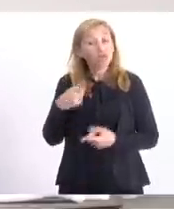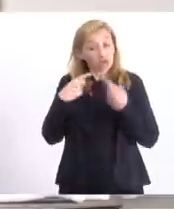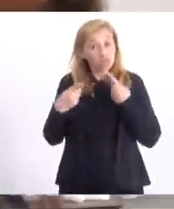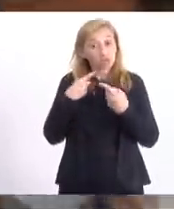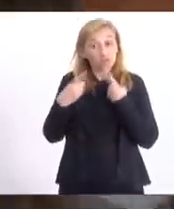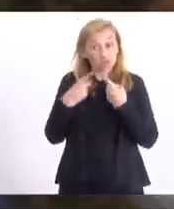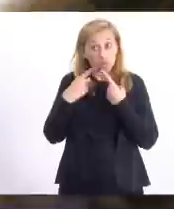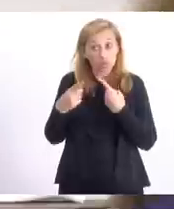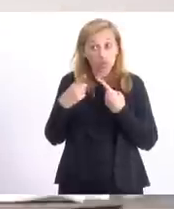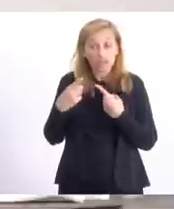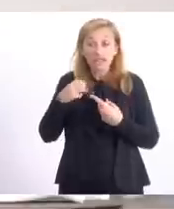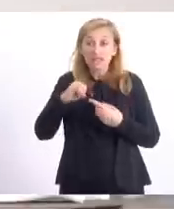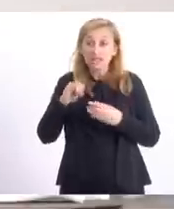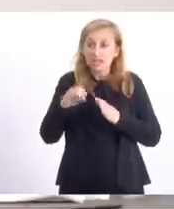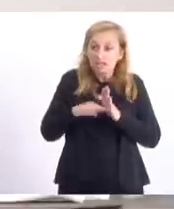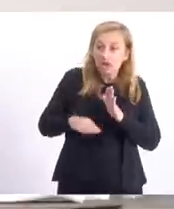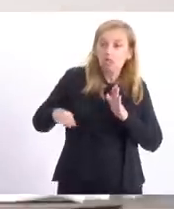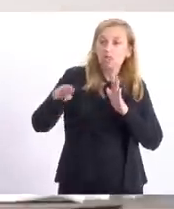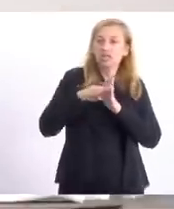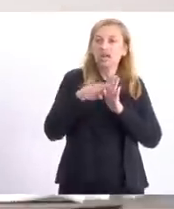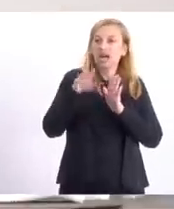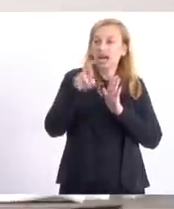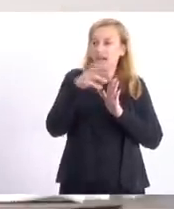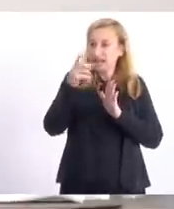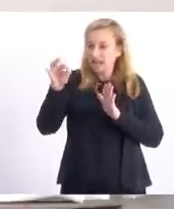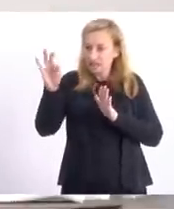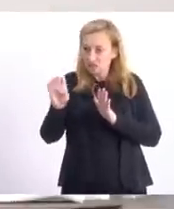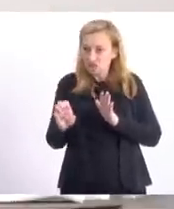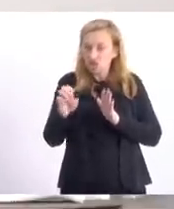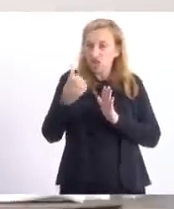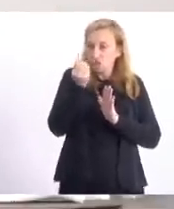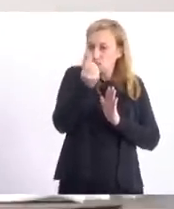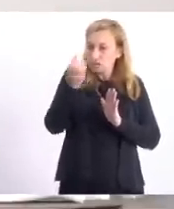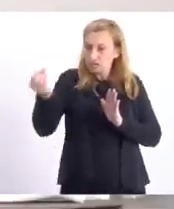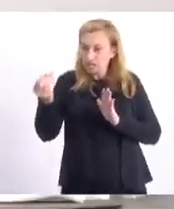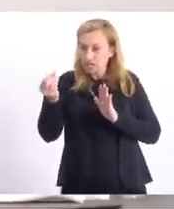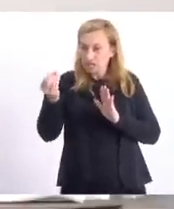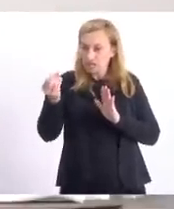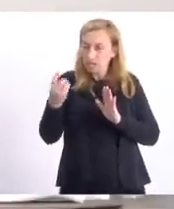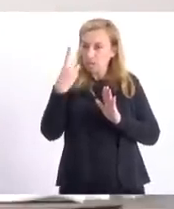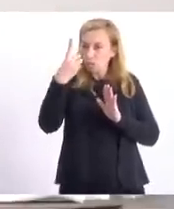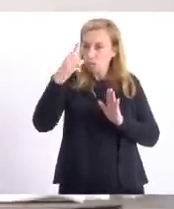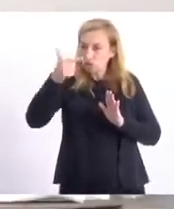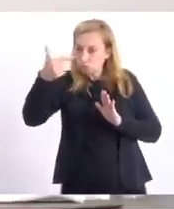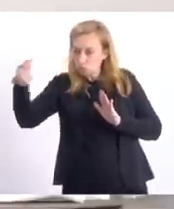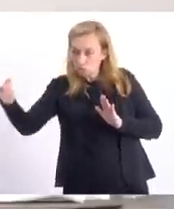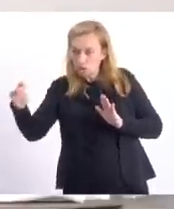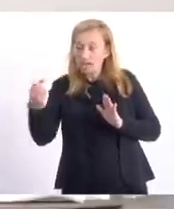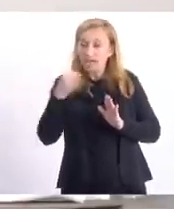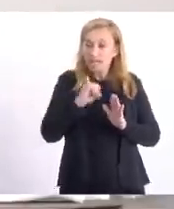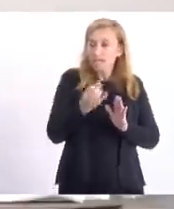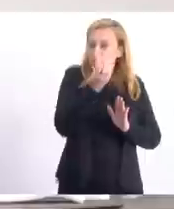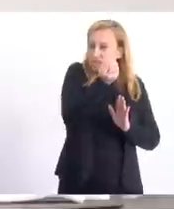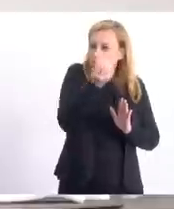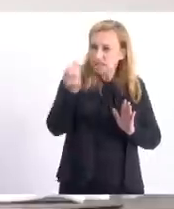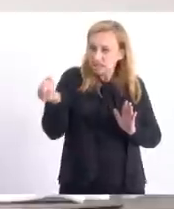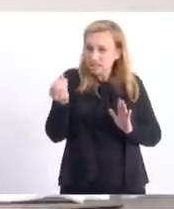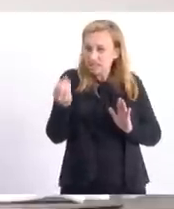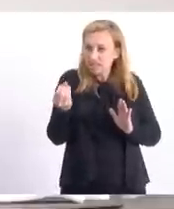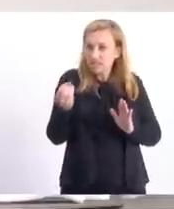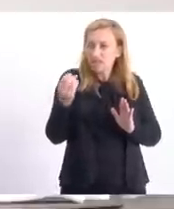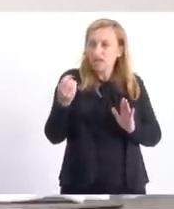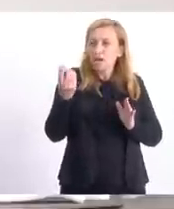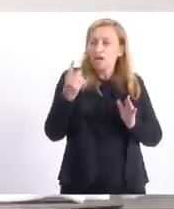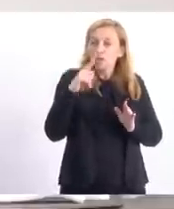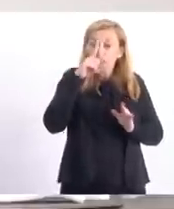colocando. Se nós aumentarmos a GRET, dos 600 vai pular para 1.200. Se com 600 nós já corremos o risco